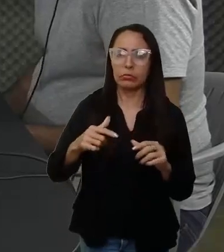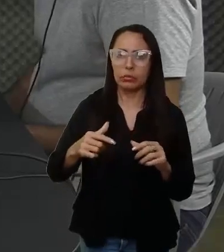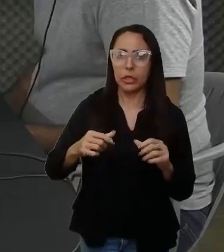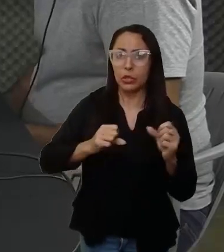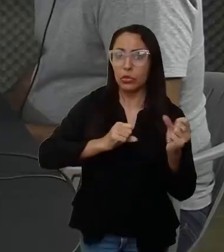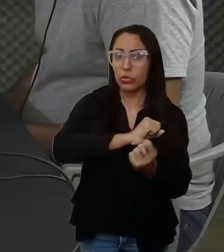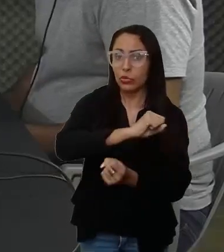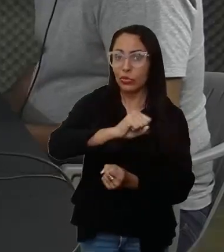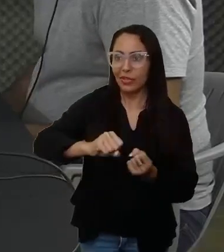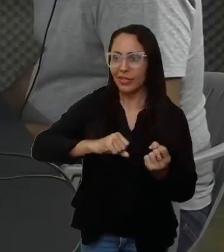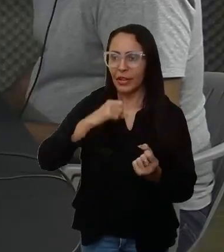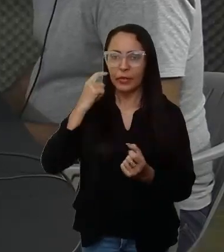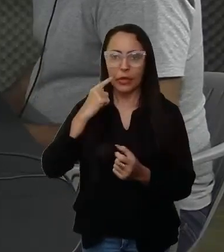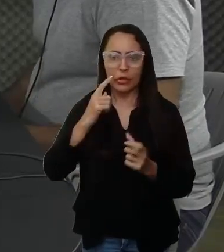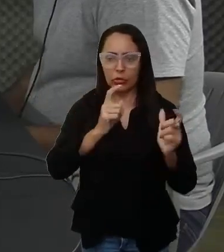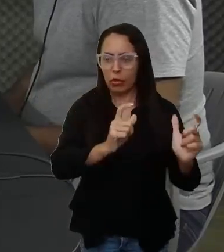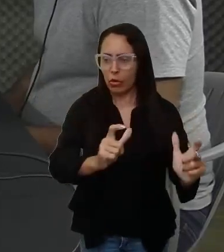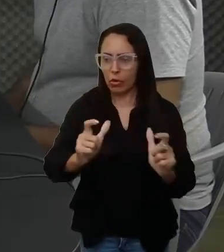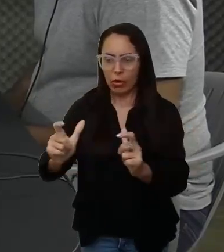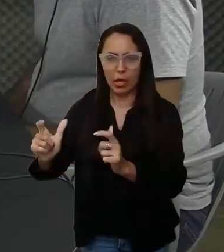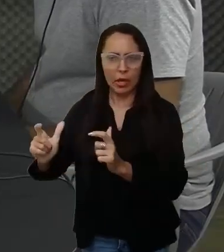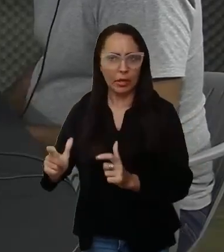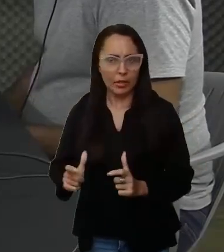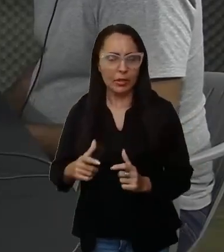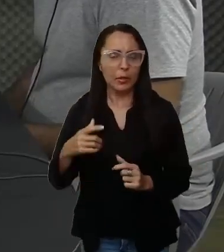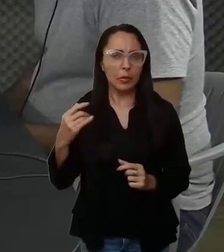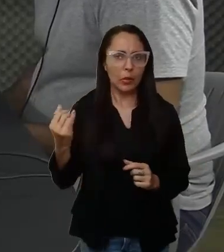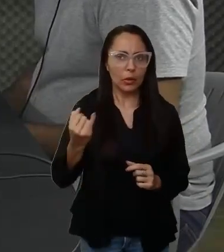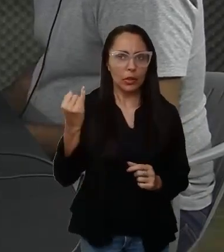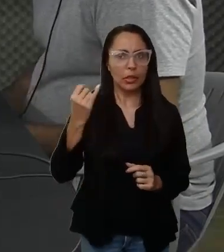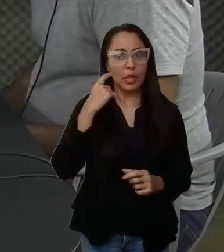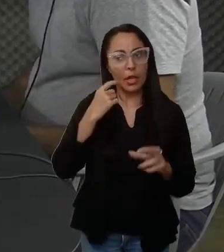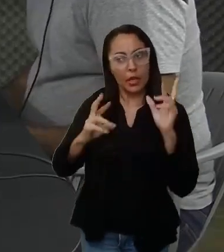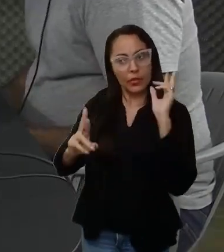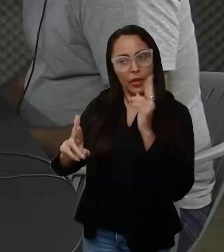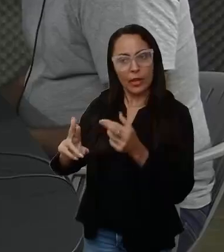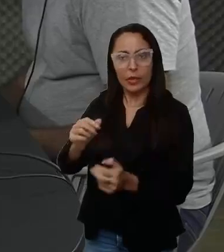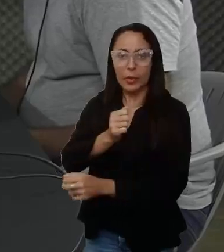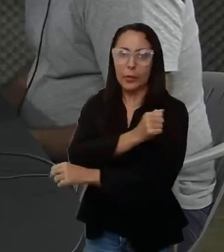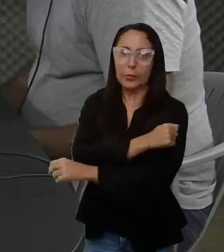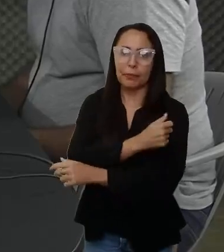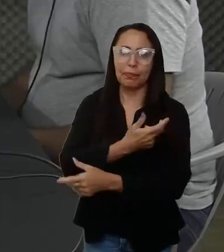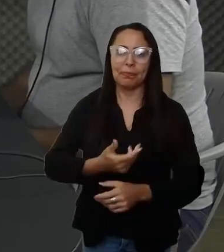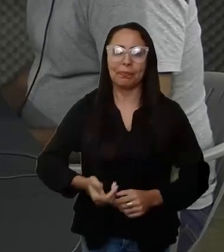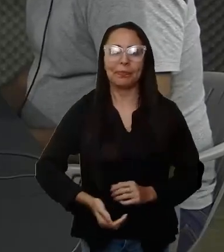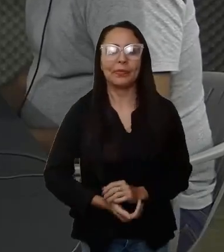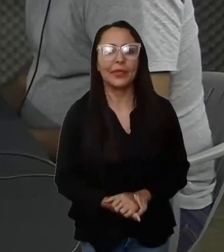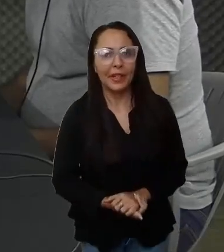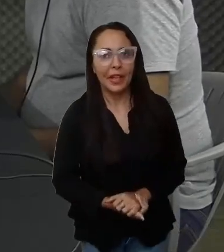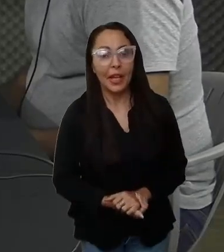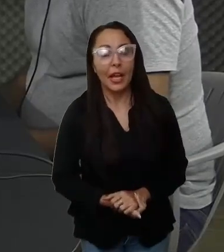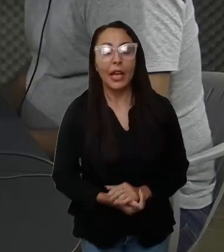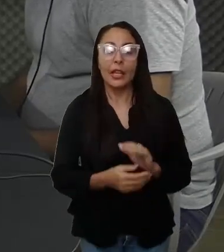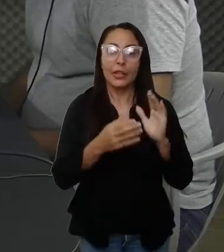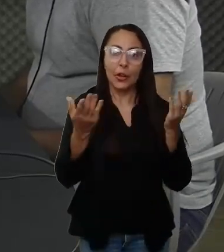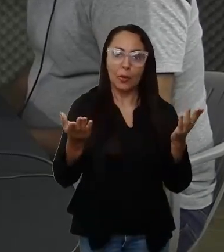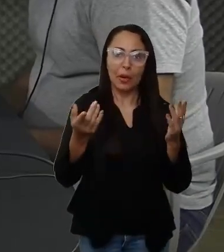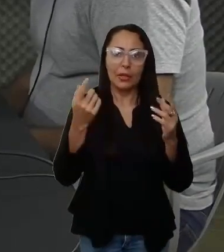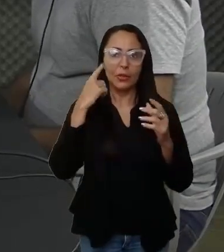em locais, em unidades produtivas, que eu acho que é uma boa referência para o aluno. Então, gente, a gente ficou mais um programa Papo com o